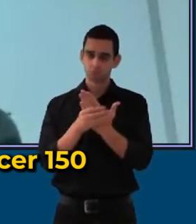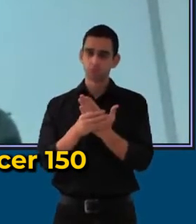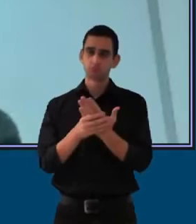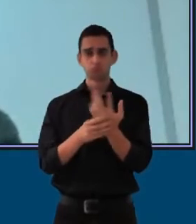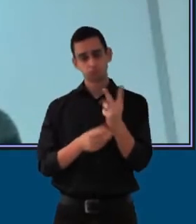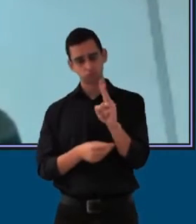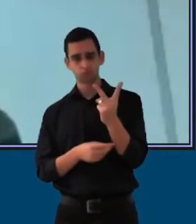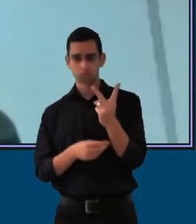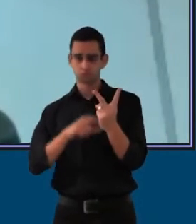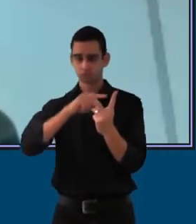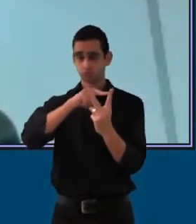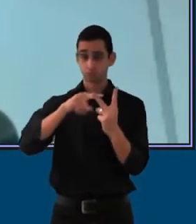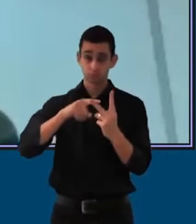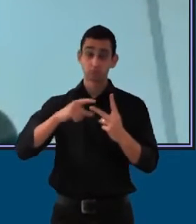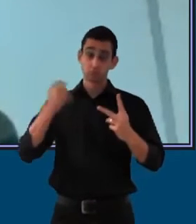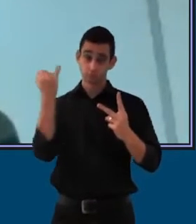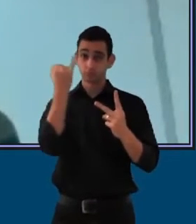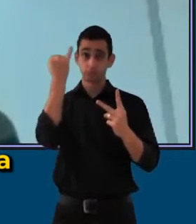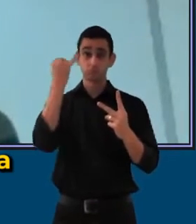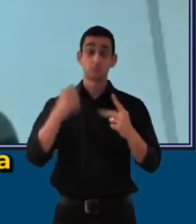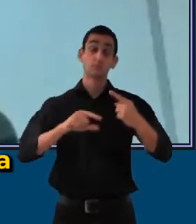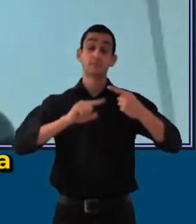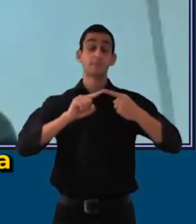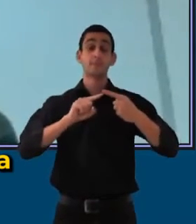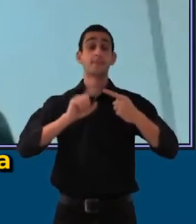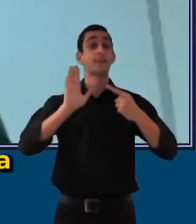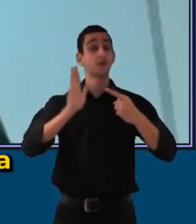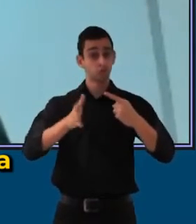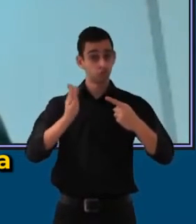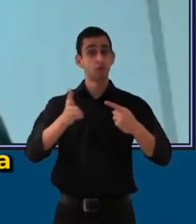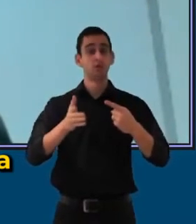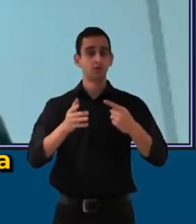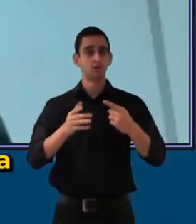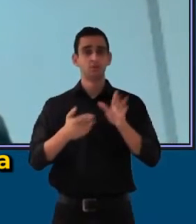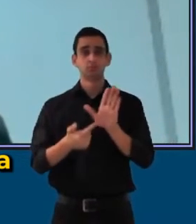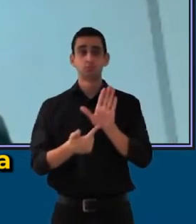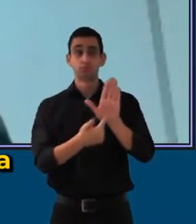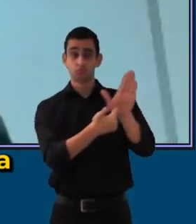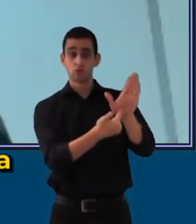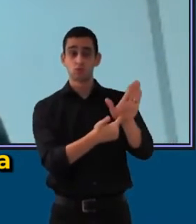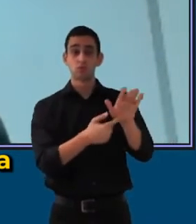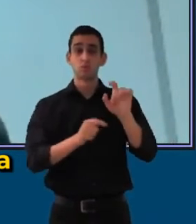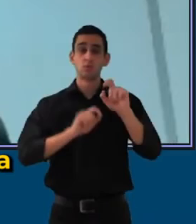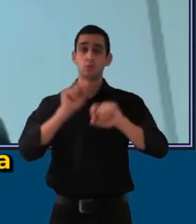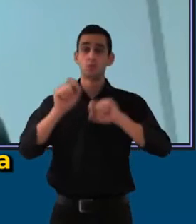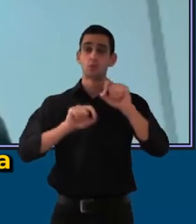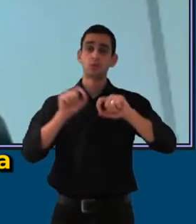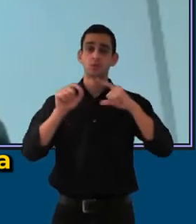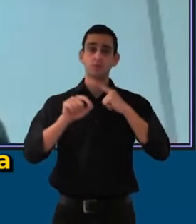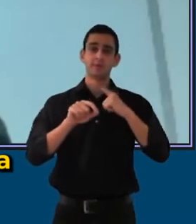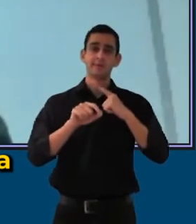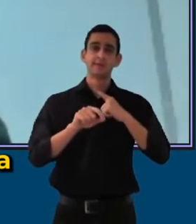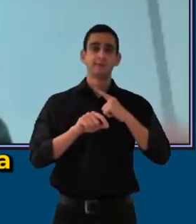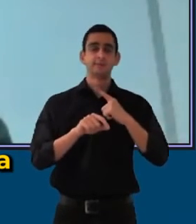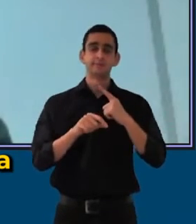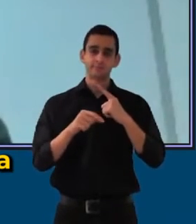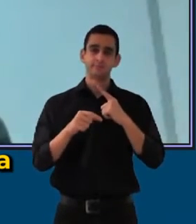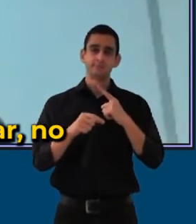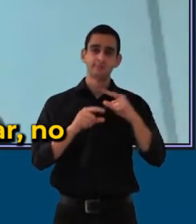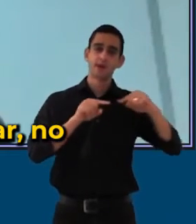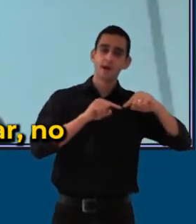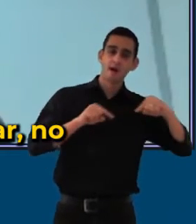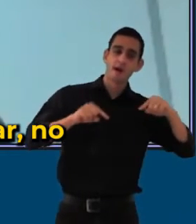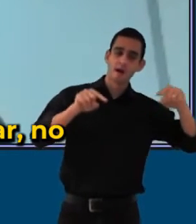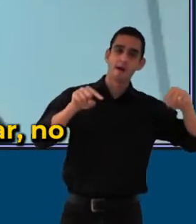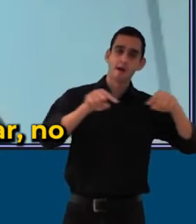lá anteriormente, o parecer 120 ele já indicava para nós essa questão da contabilização das